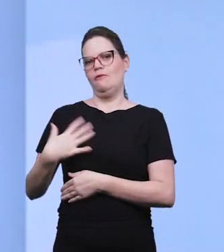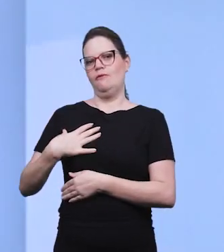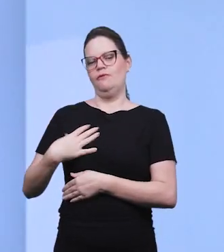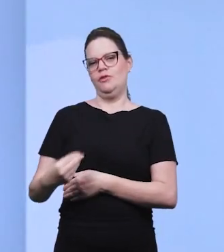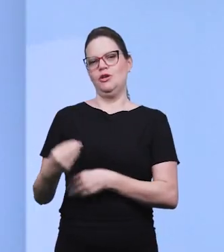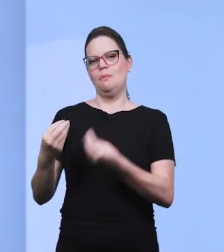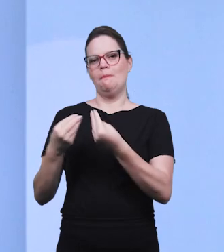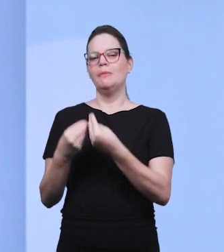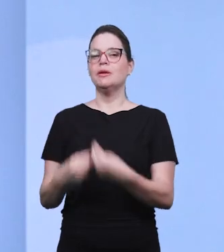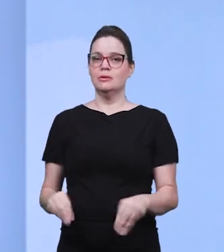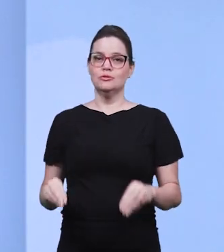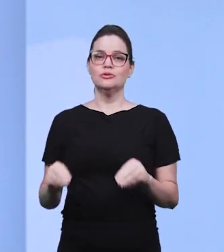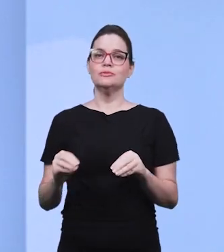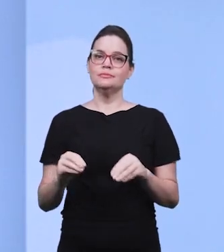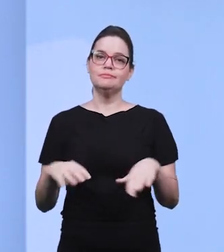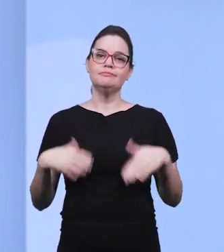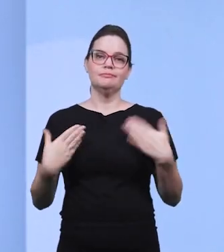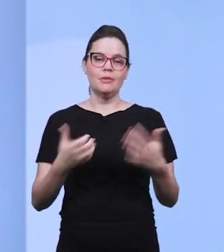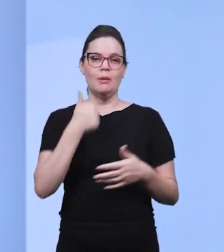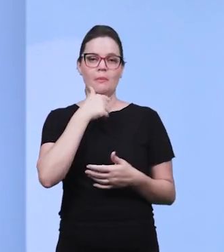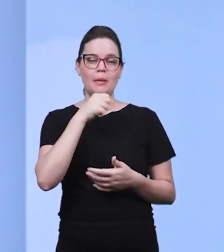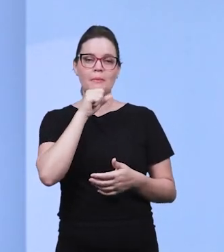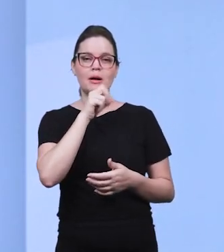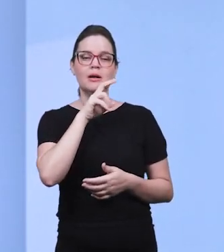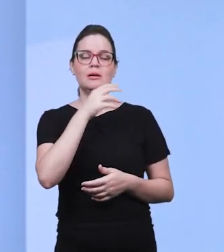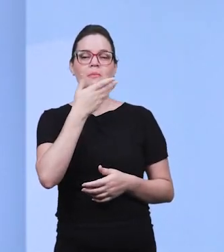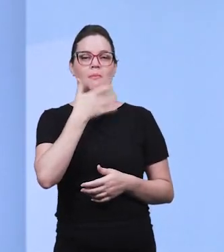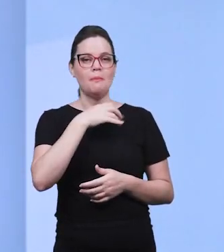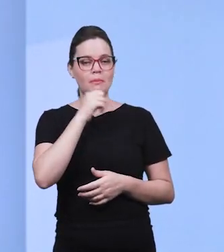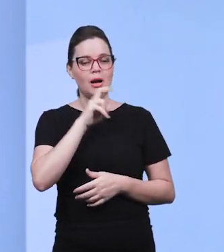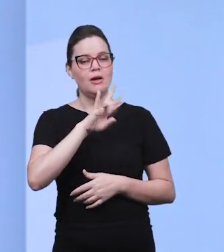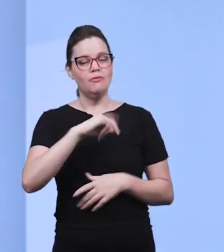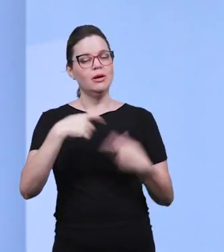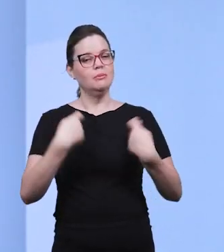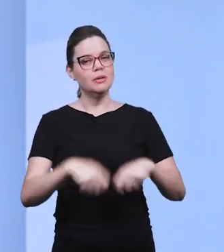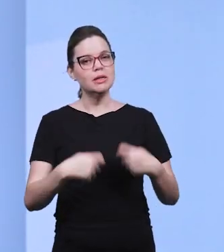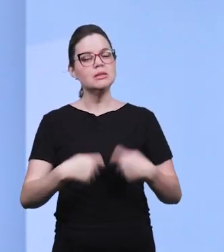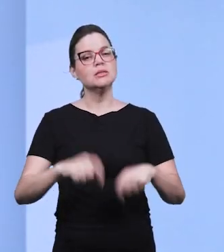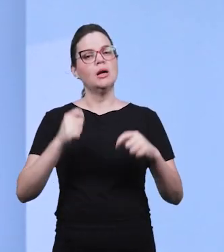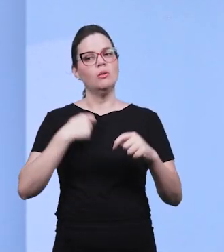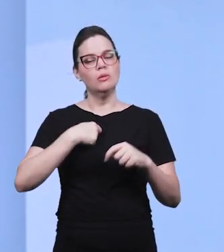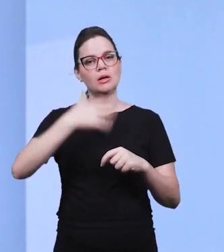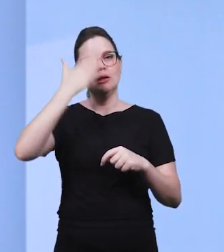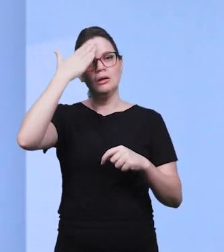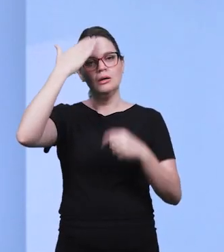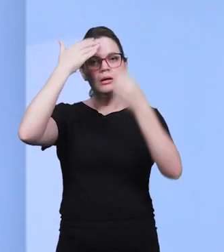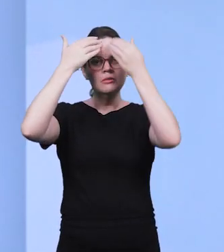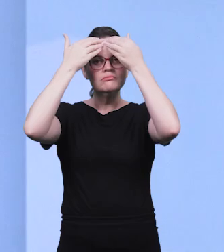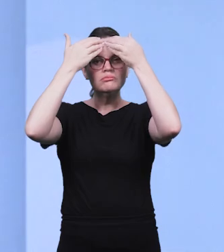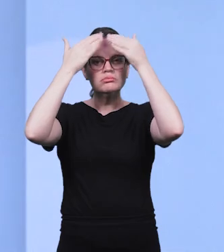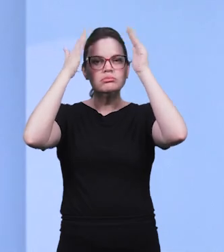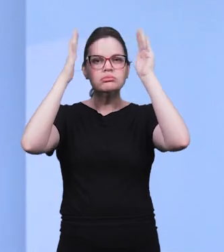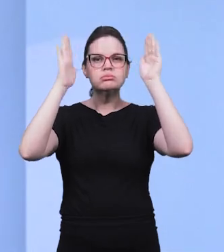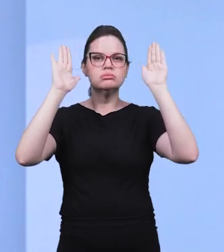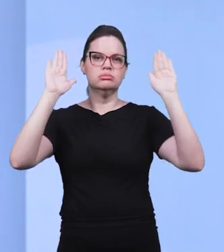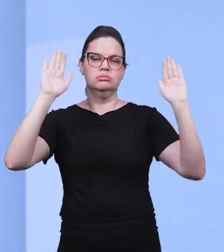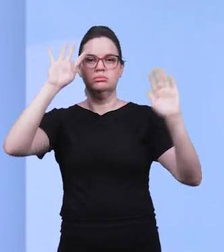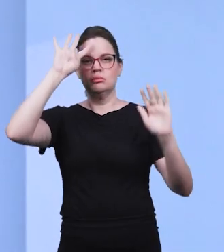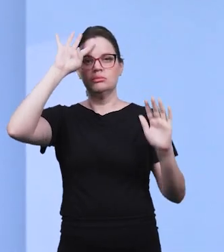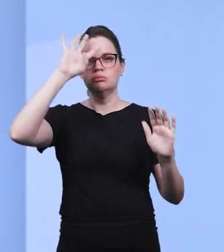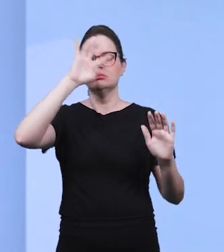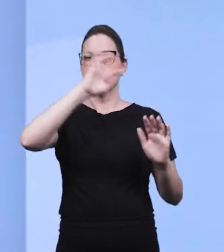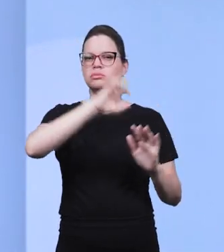ter que enfrentar essa resistência, né? Enfrentar essas dificuldades, lidar com